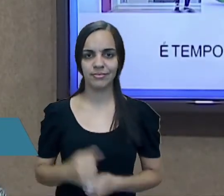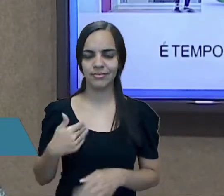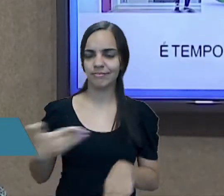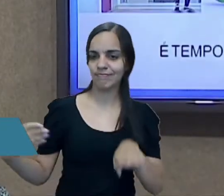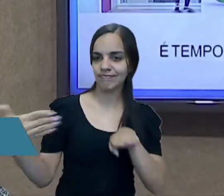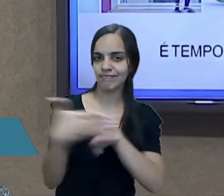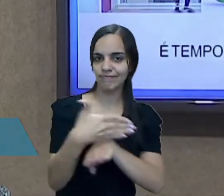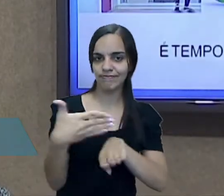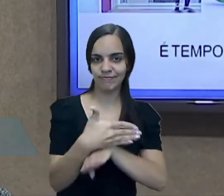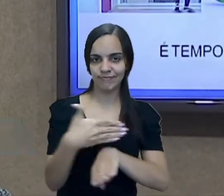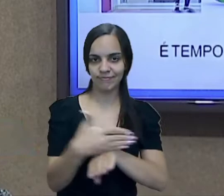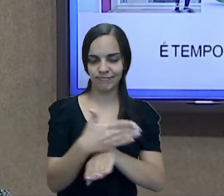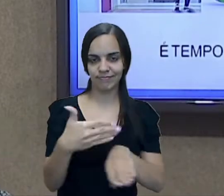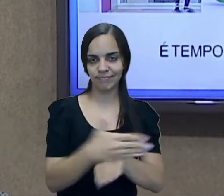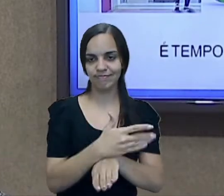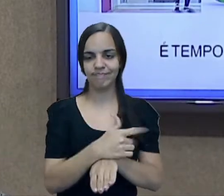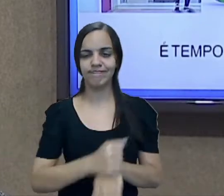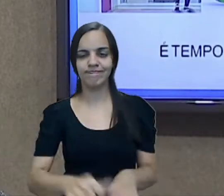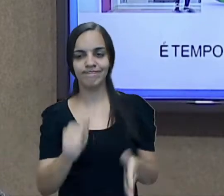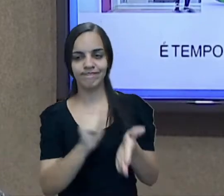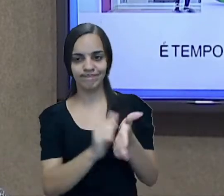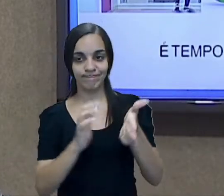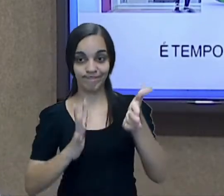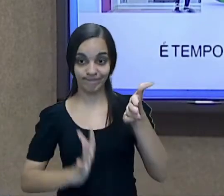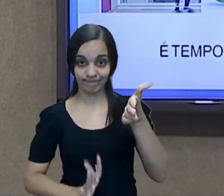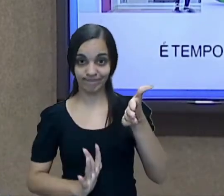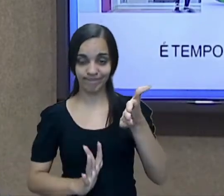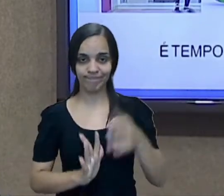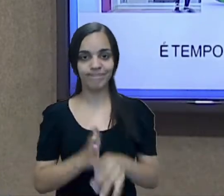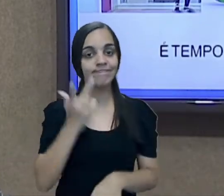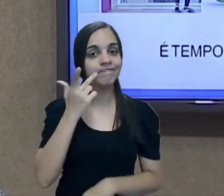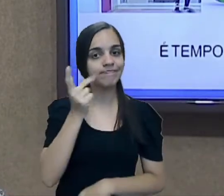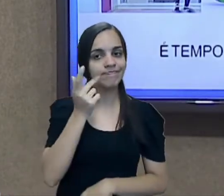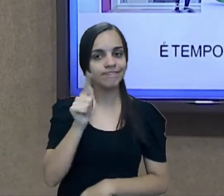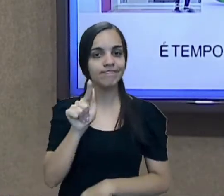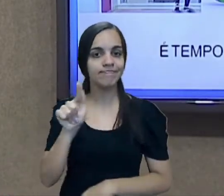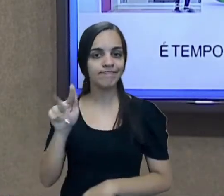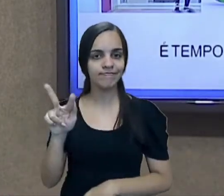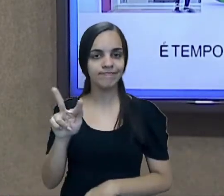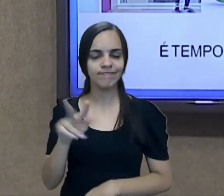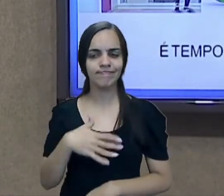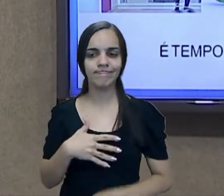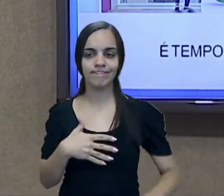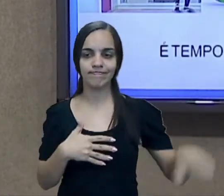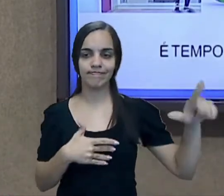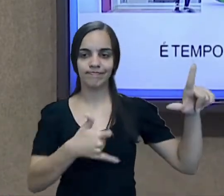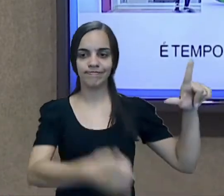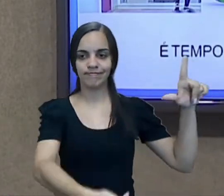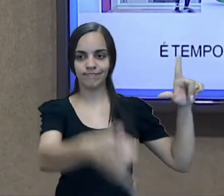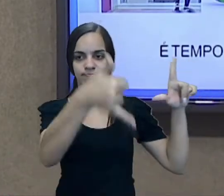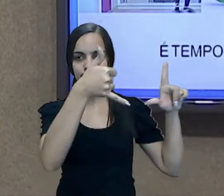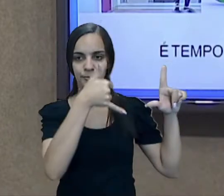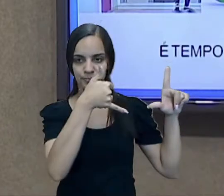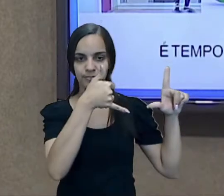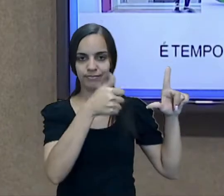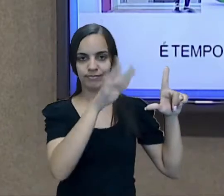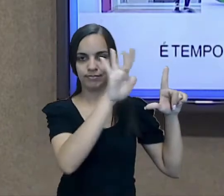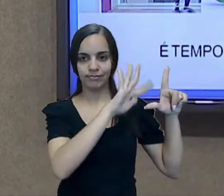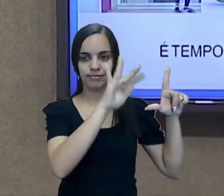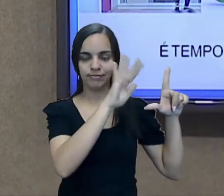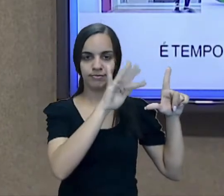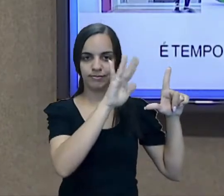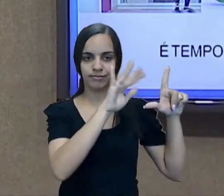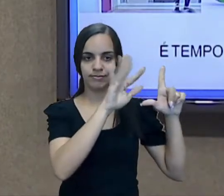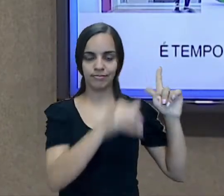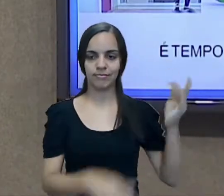Para acessar a nossa plataforma SMED TV, basta apontar a câmera do seu celular